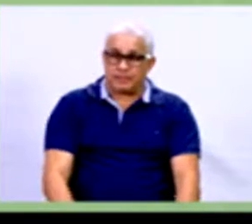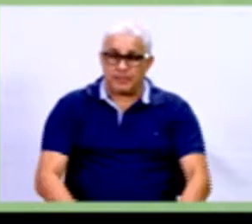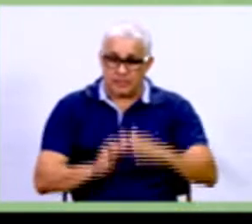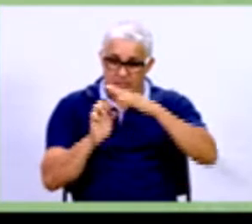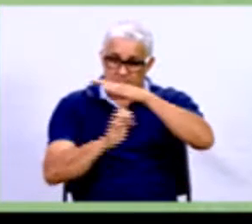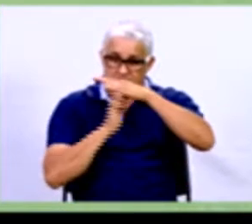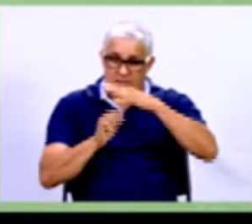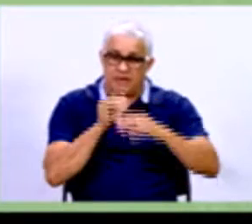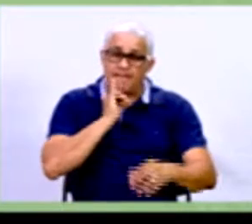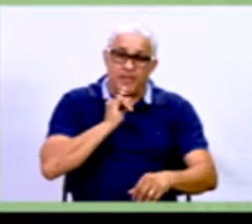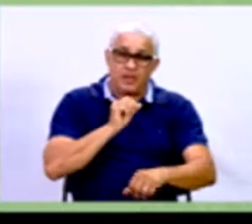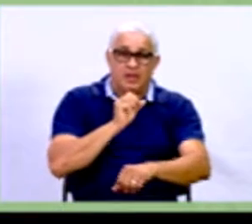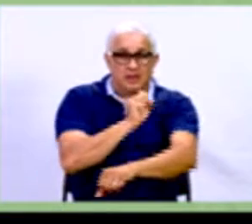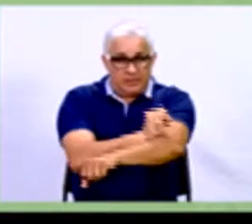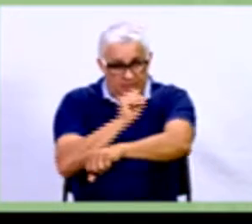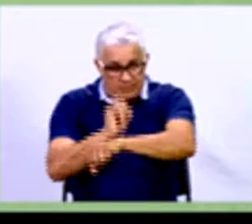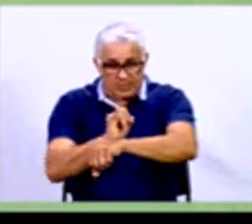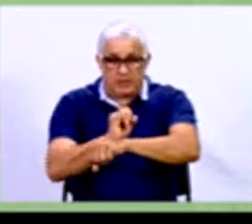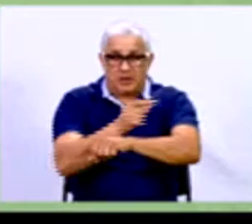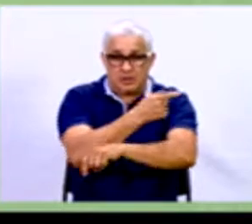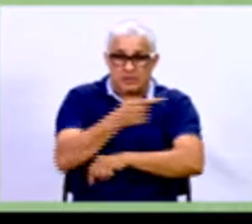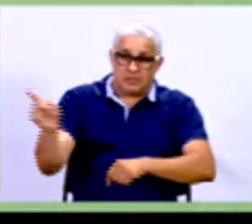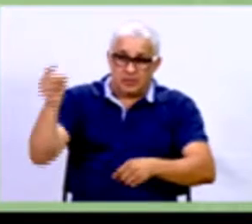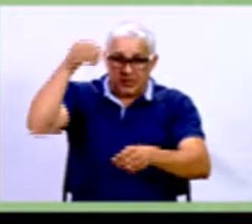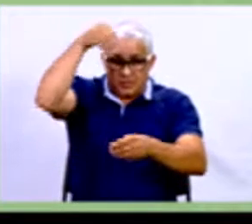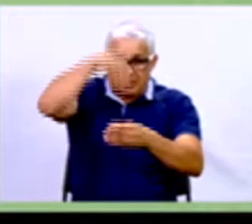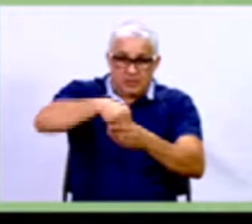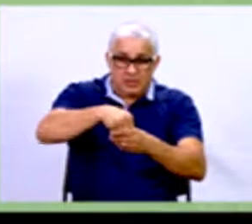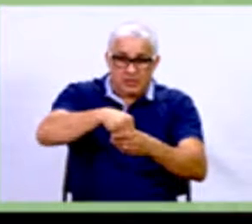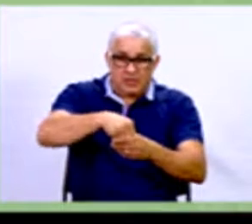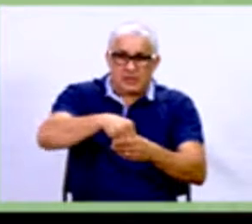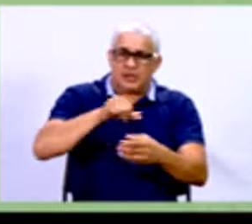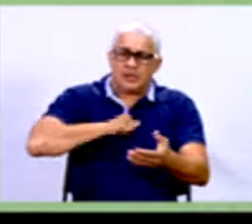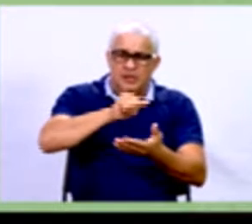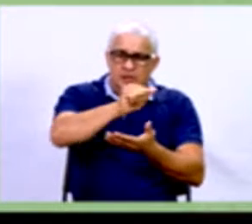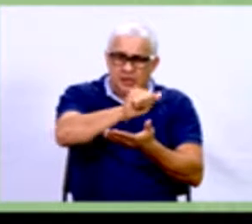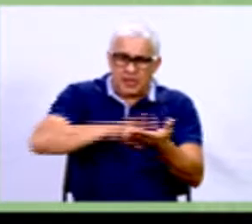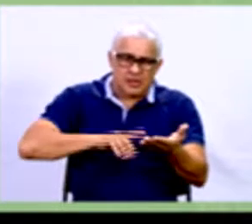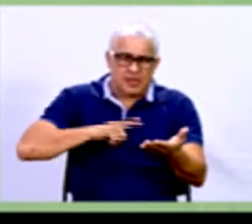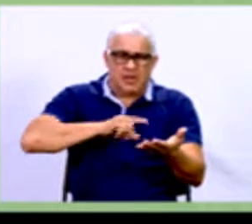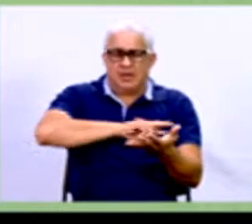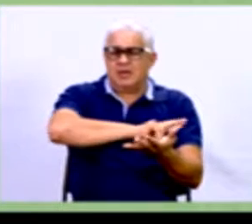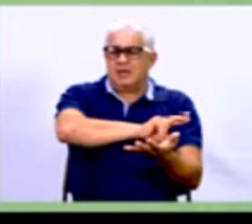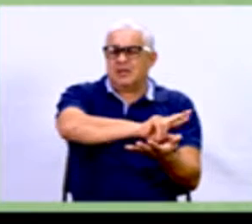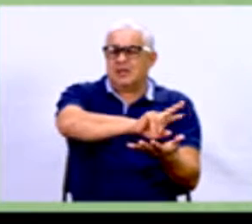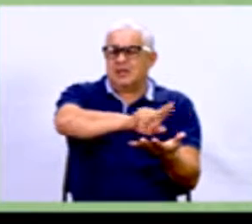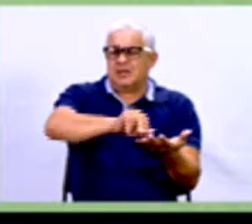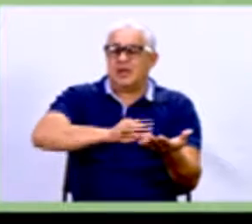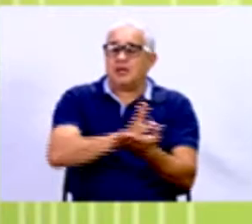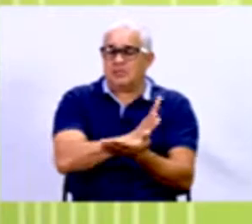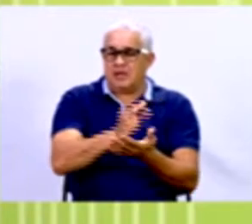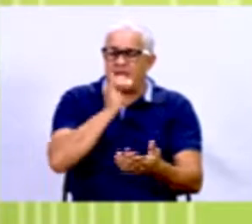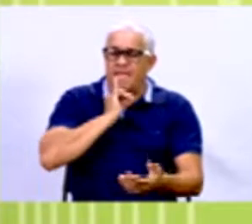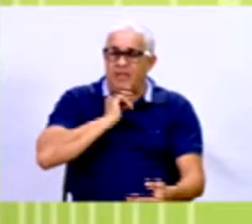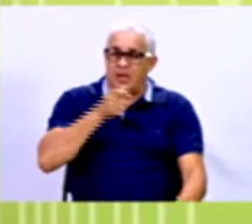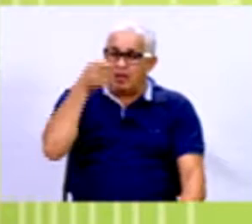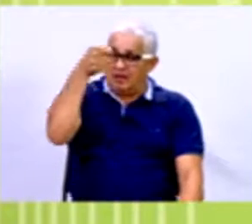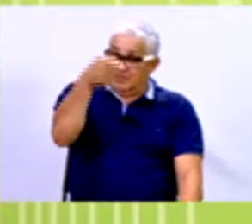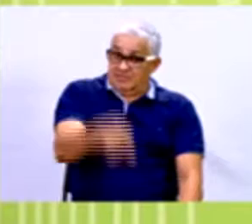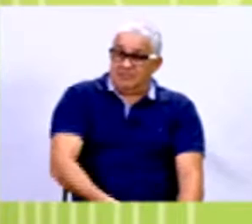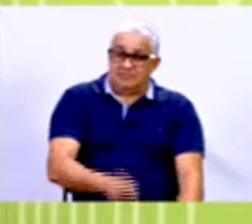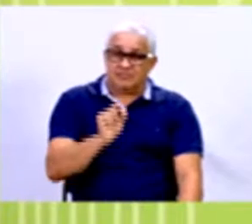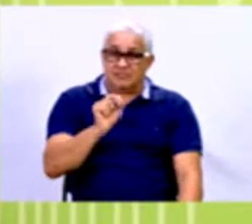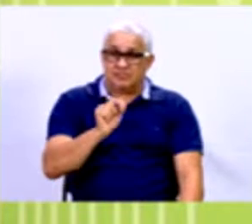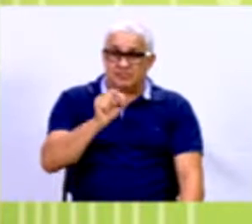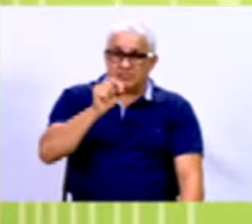Interna do Senai. Essa semana ela é uma semana cheia de atividades, dentre elas é obrigatório, né, conforme